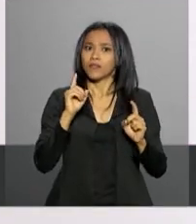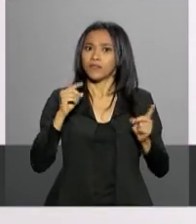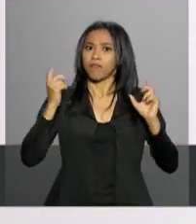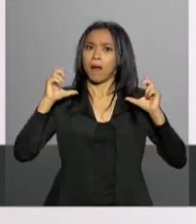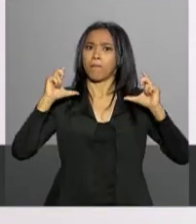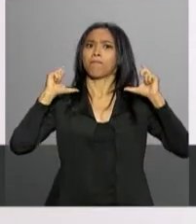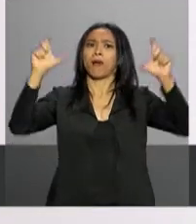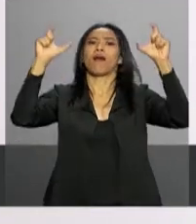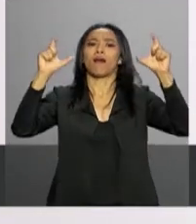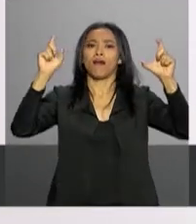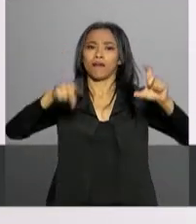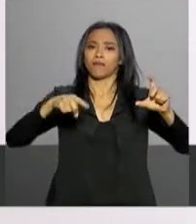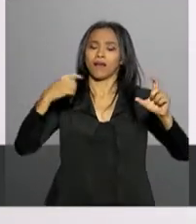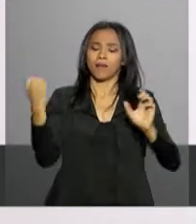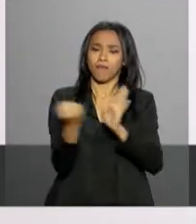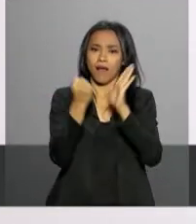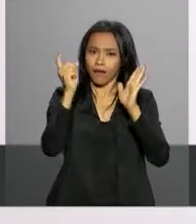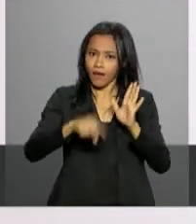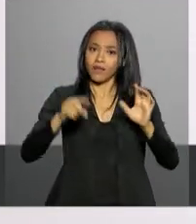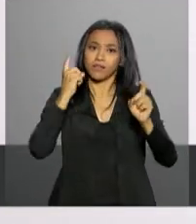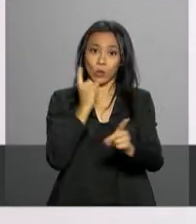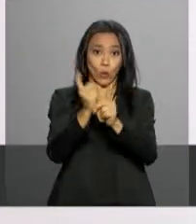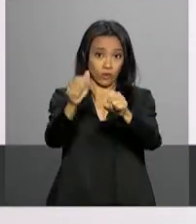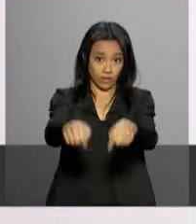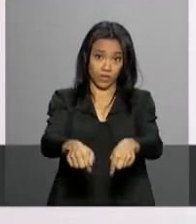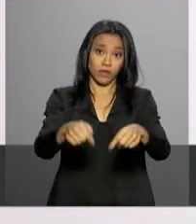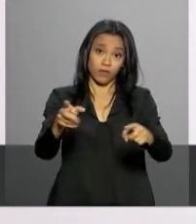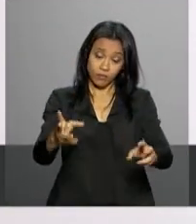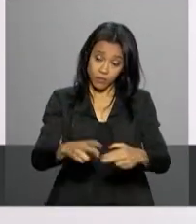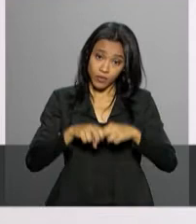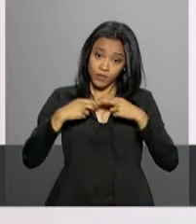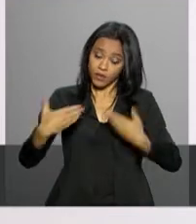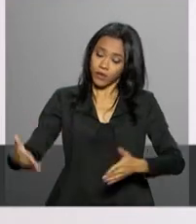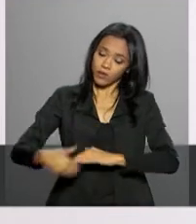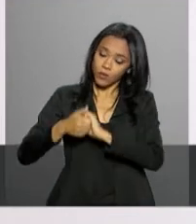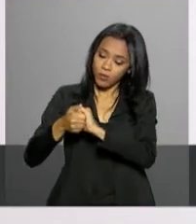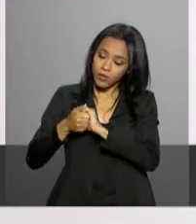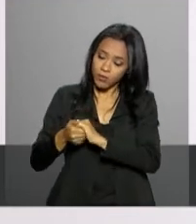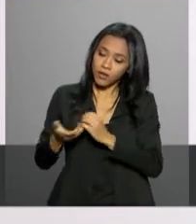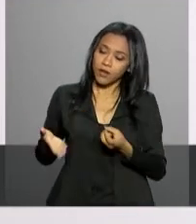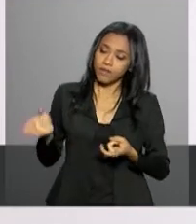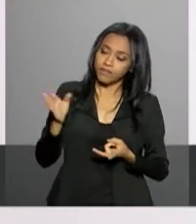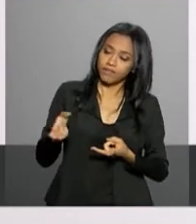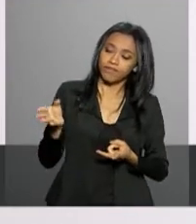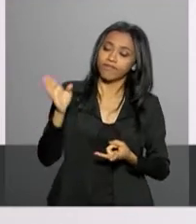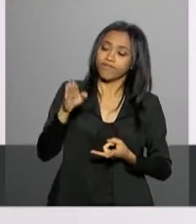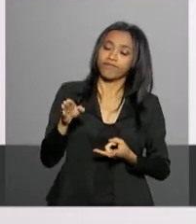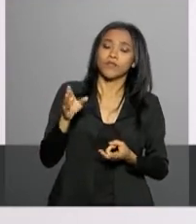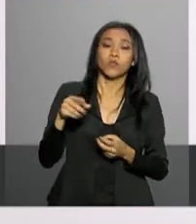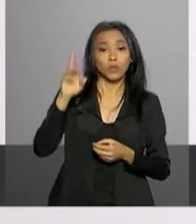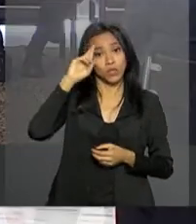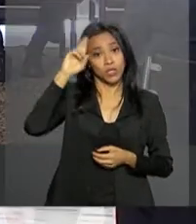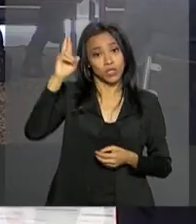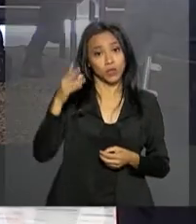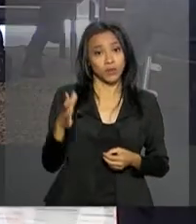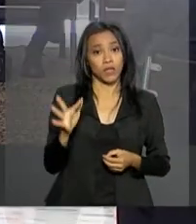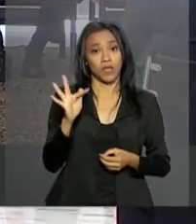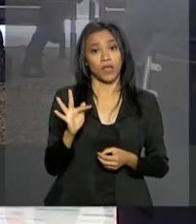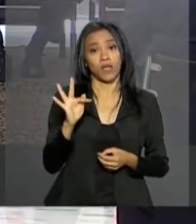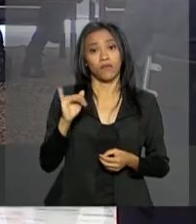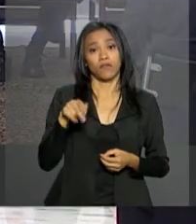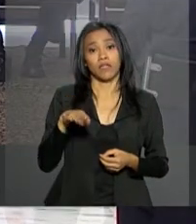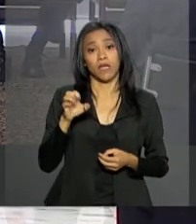isso eu quero cumprimentar o gilberto kassab quero cumprimentar os diretores da finep pelo trabalho que desenvolvem e